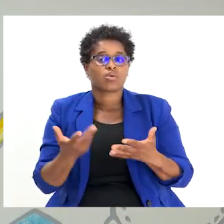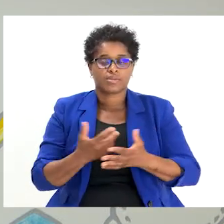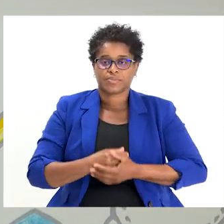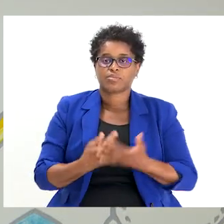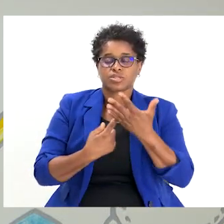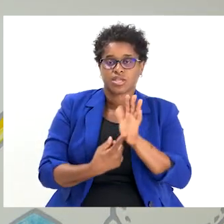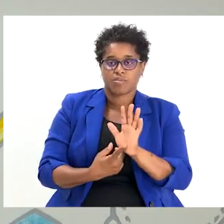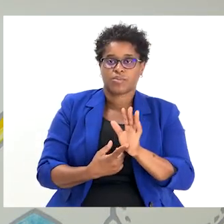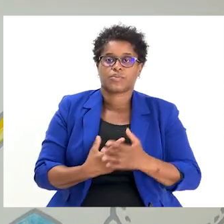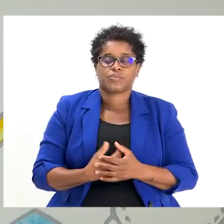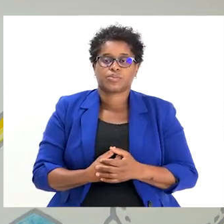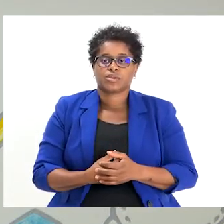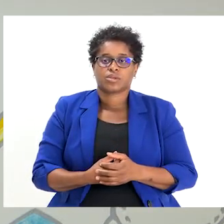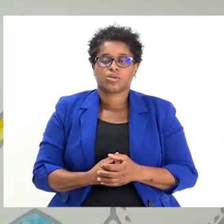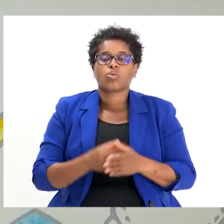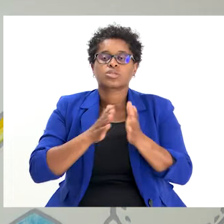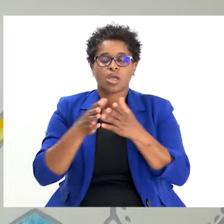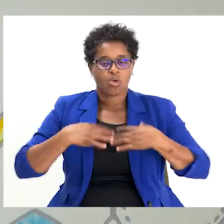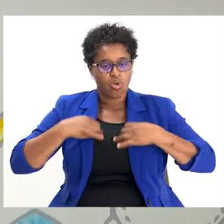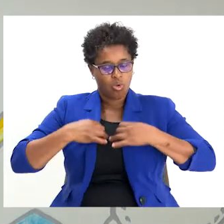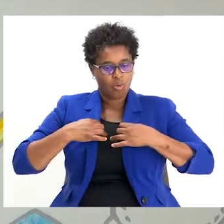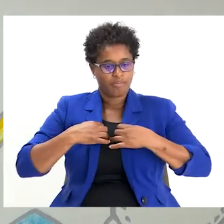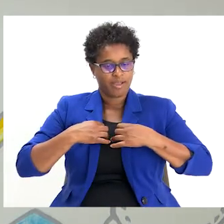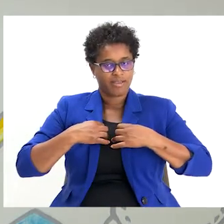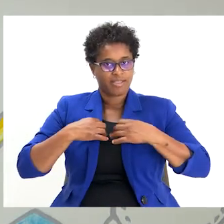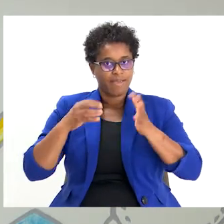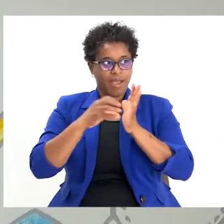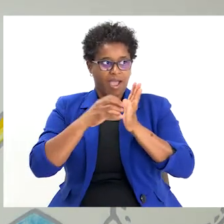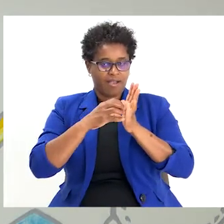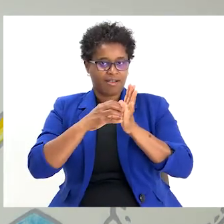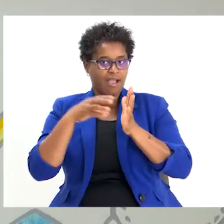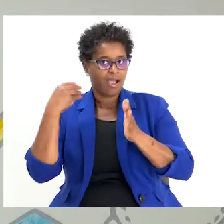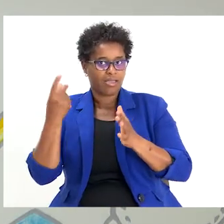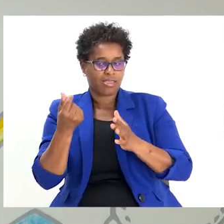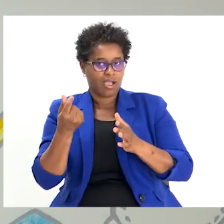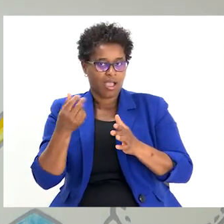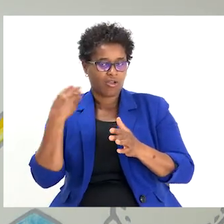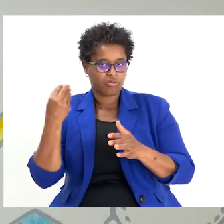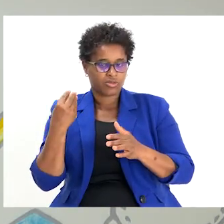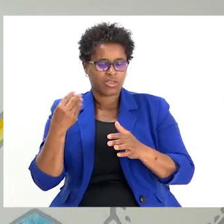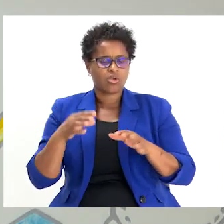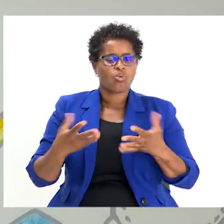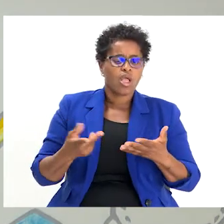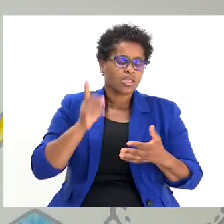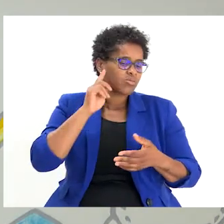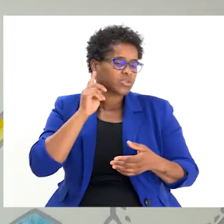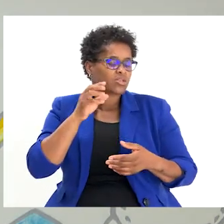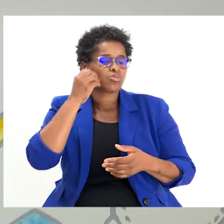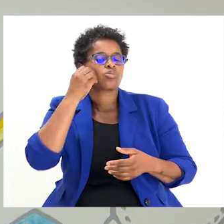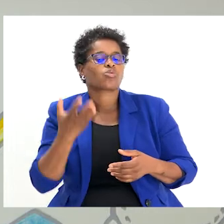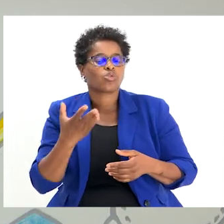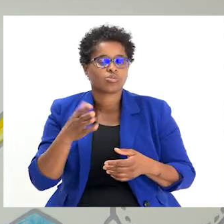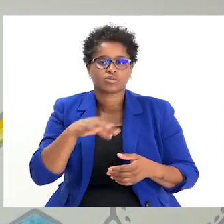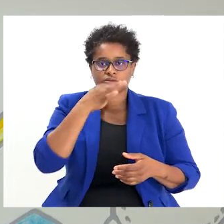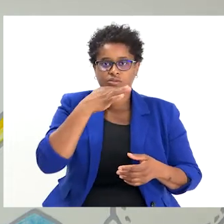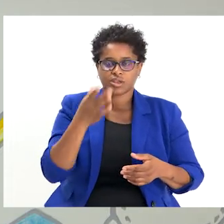exemplo, usar roupas de marca. Quanto é importância, como é que nós classificamos